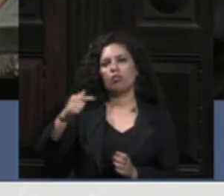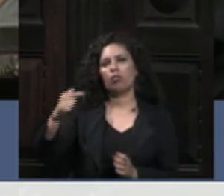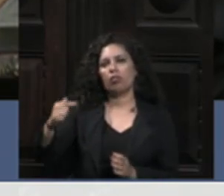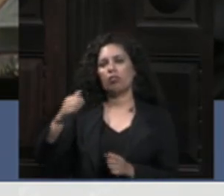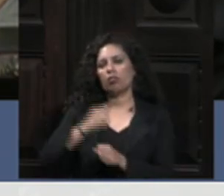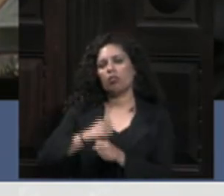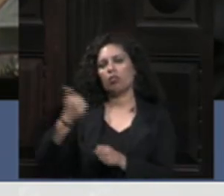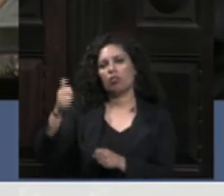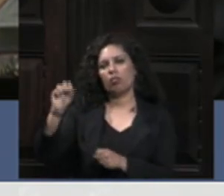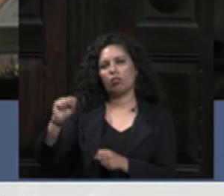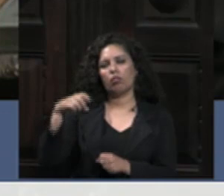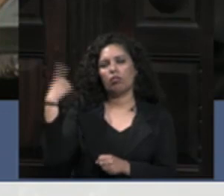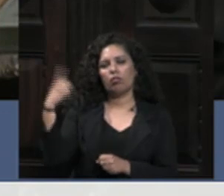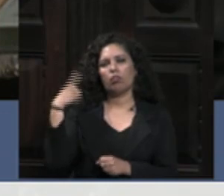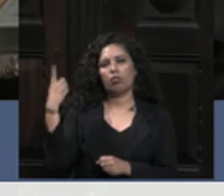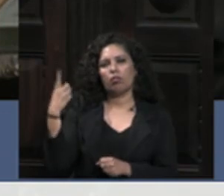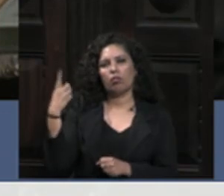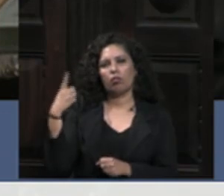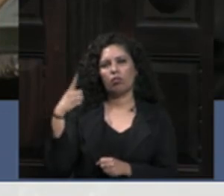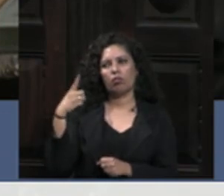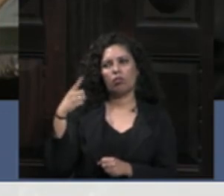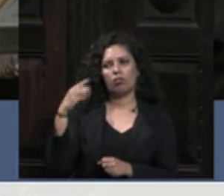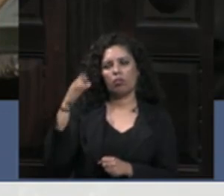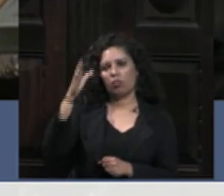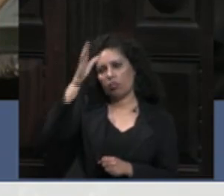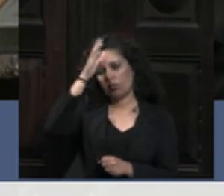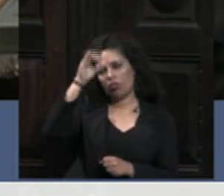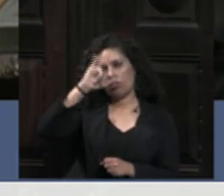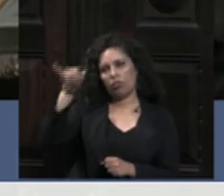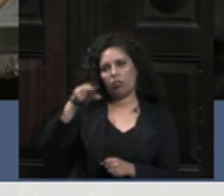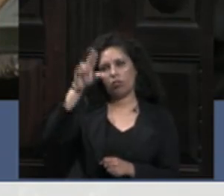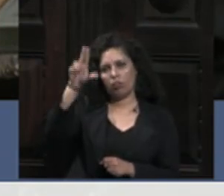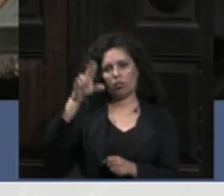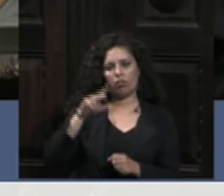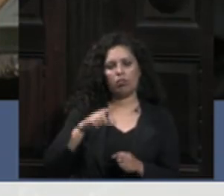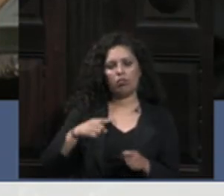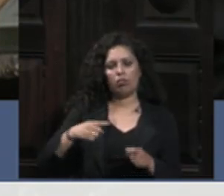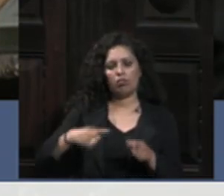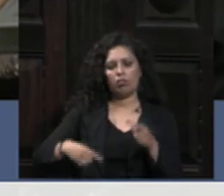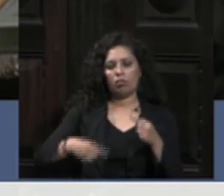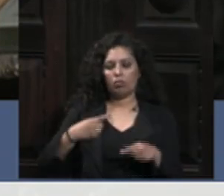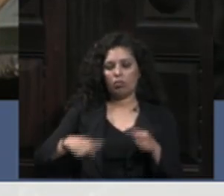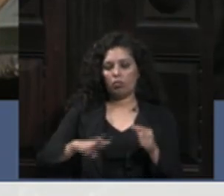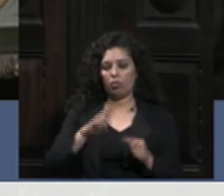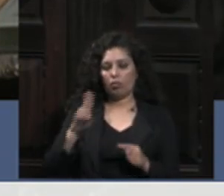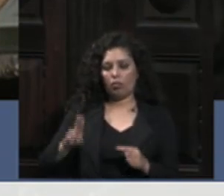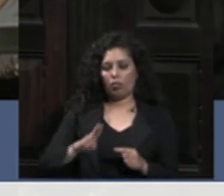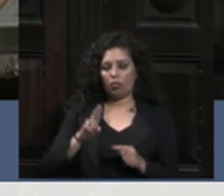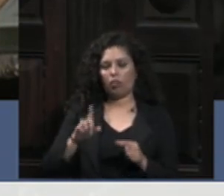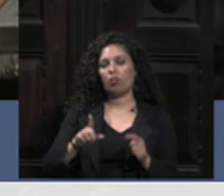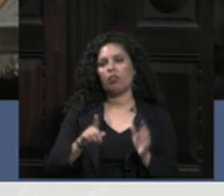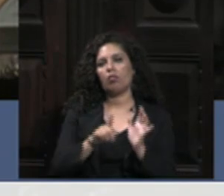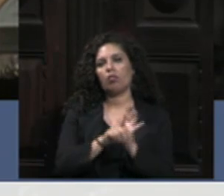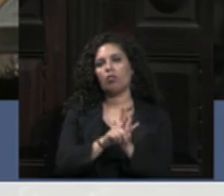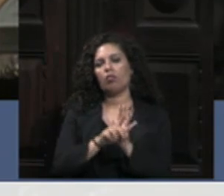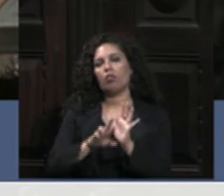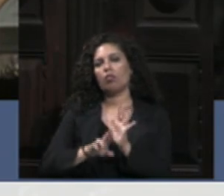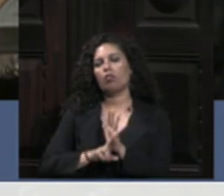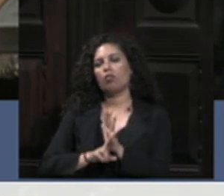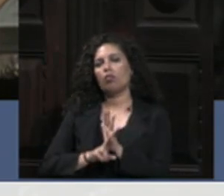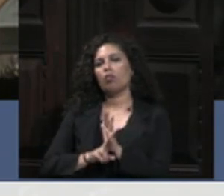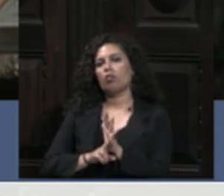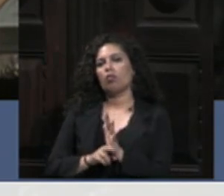4060/2018, de autoria da deputada Tia Ju. Em discussão única, projeto de